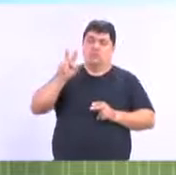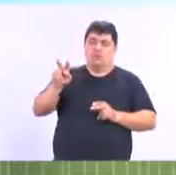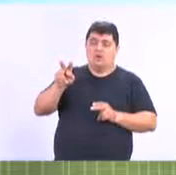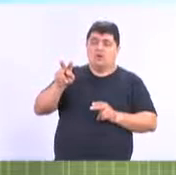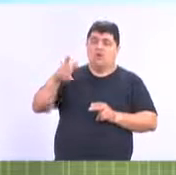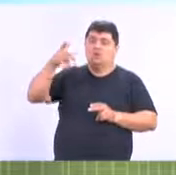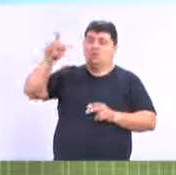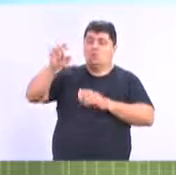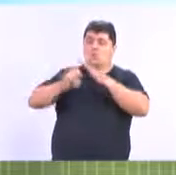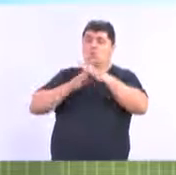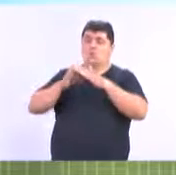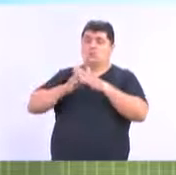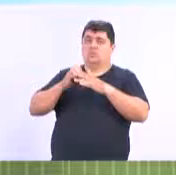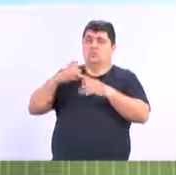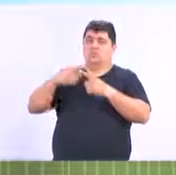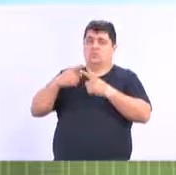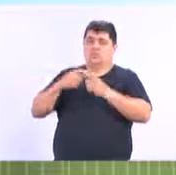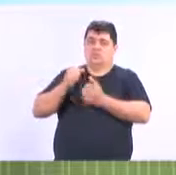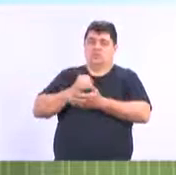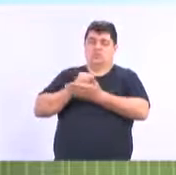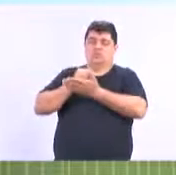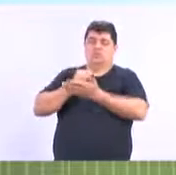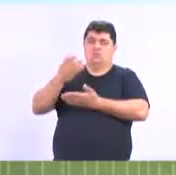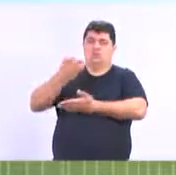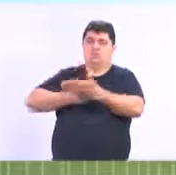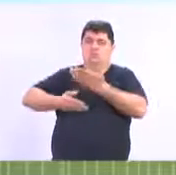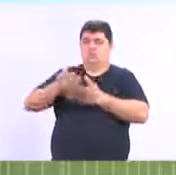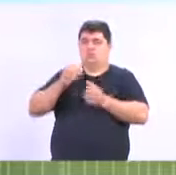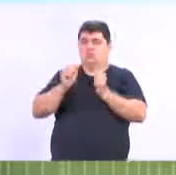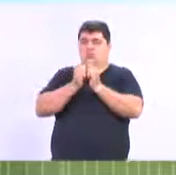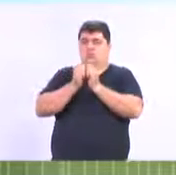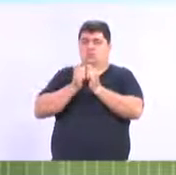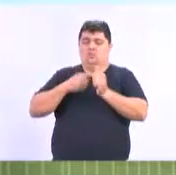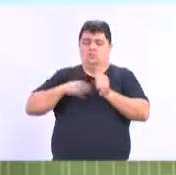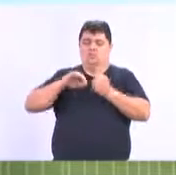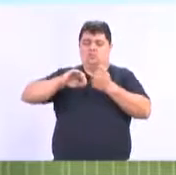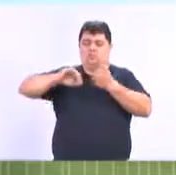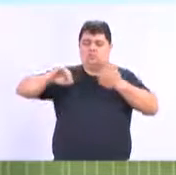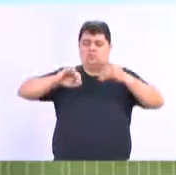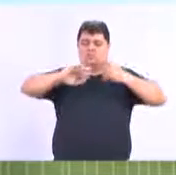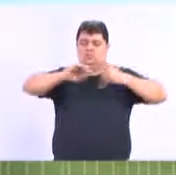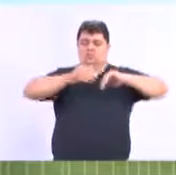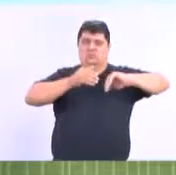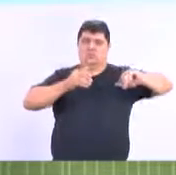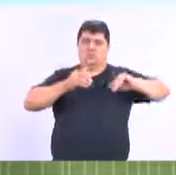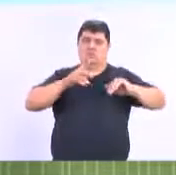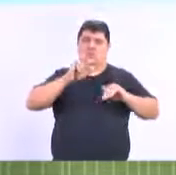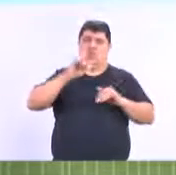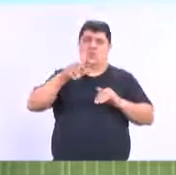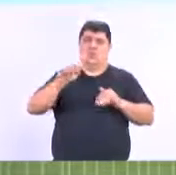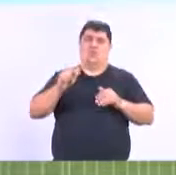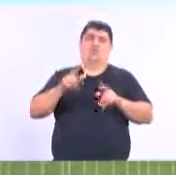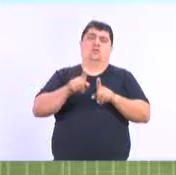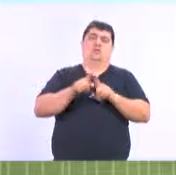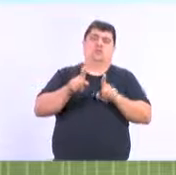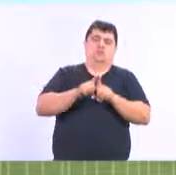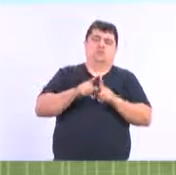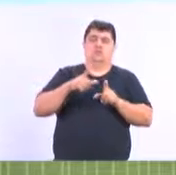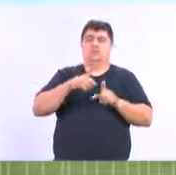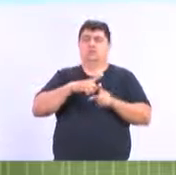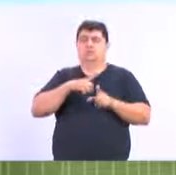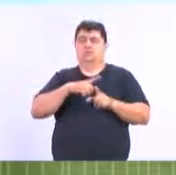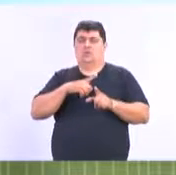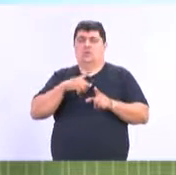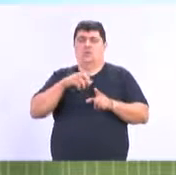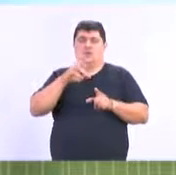desses 3 parâmetros, e a gente vai dividir muito bem isso nas próximas aulas. Dividir os 3, dividir liquidez, dividir endividamento,